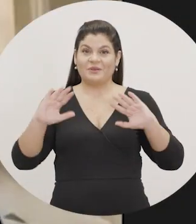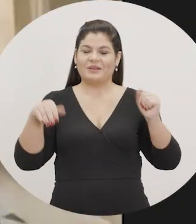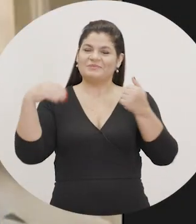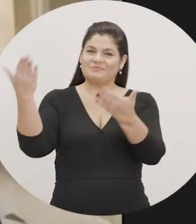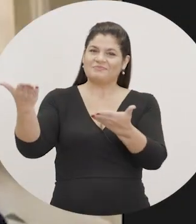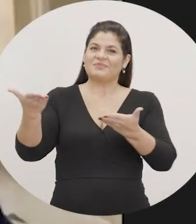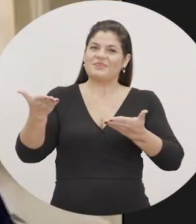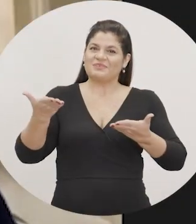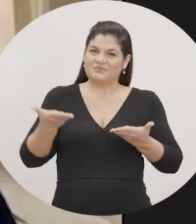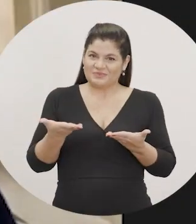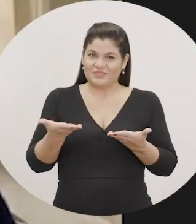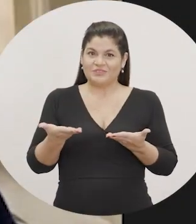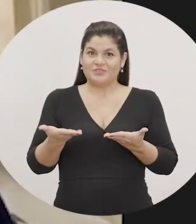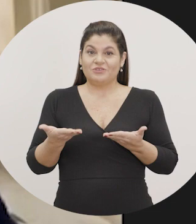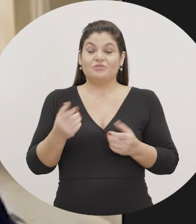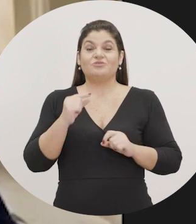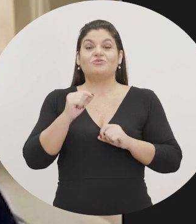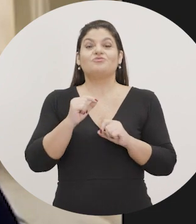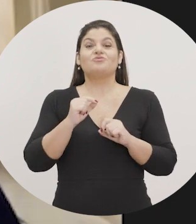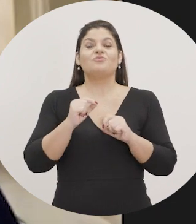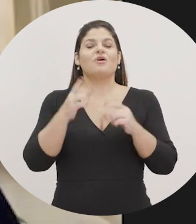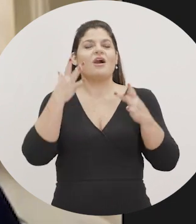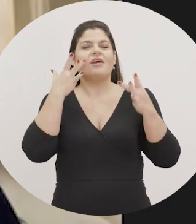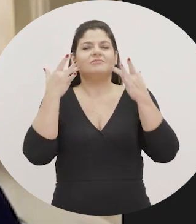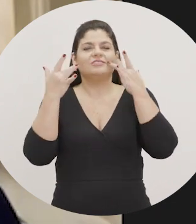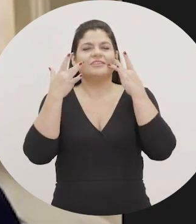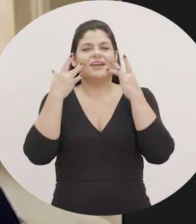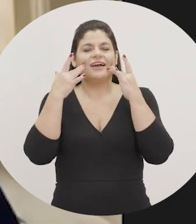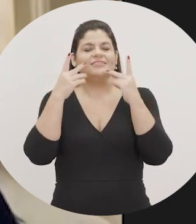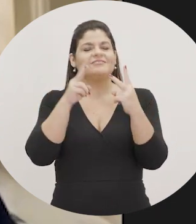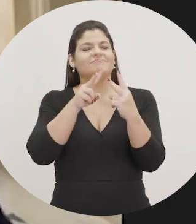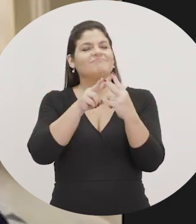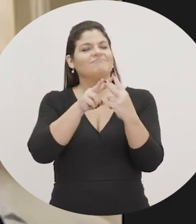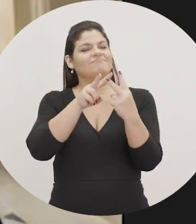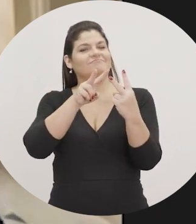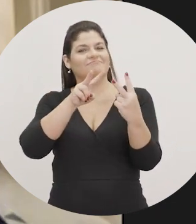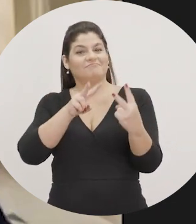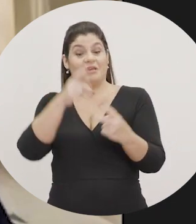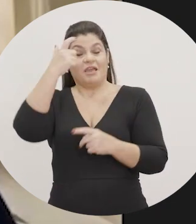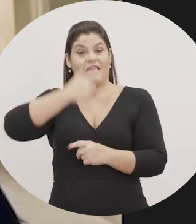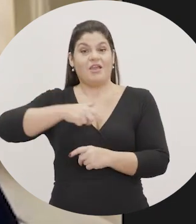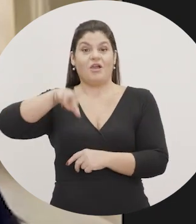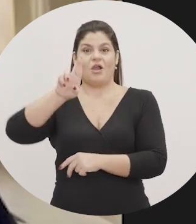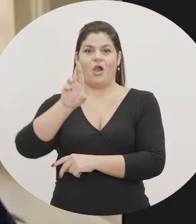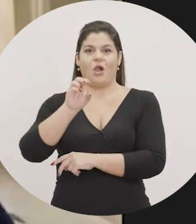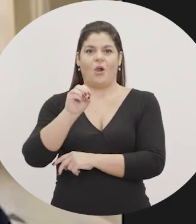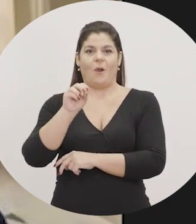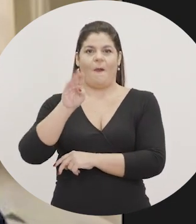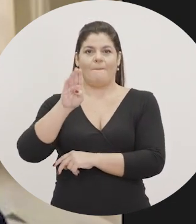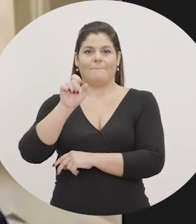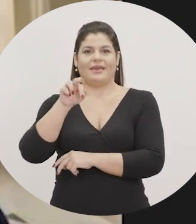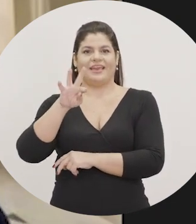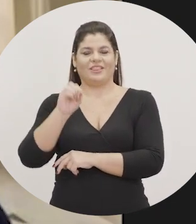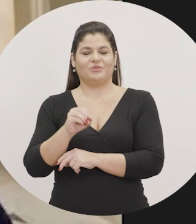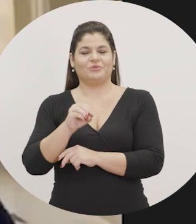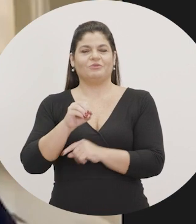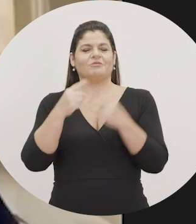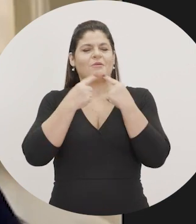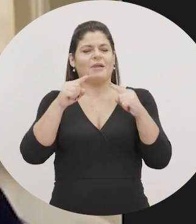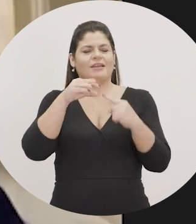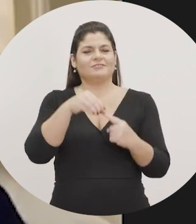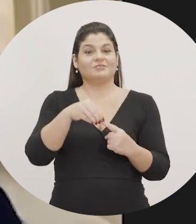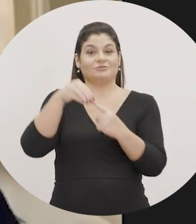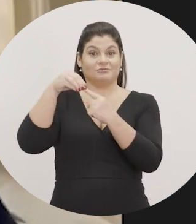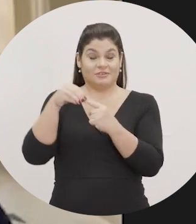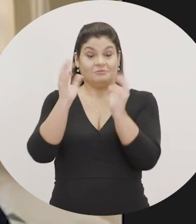Olá, sejam muito bem-vindos ao Municipal Online. Eu sou Roberto Mitchuk, maestro titular da Orquestra Sinfônica Municipal